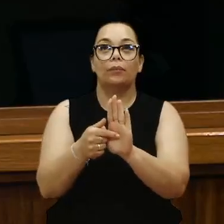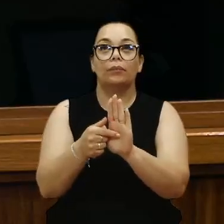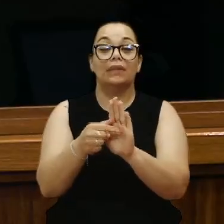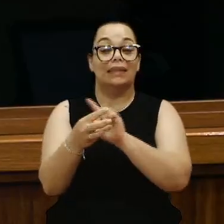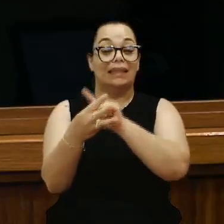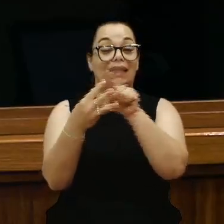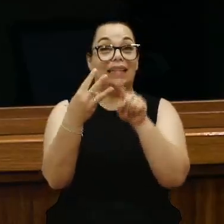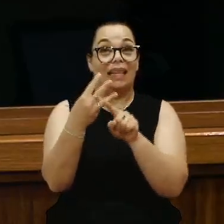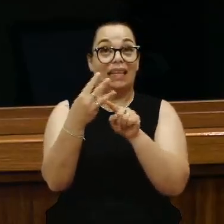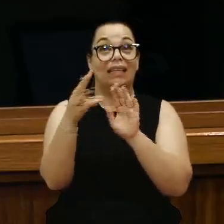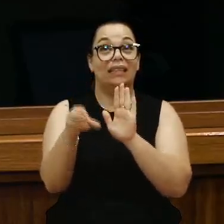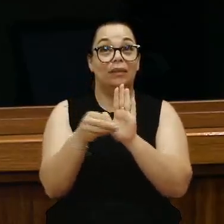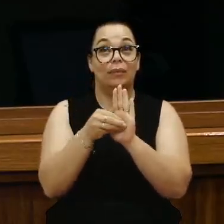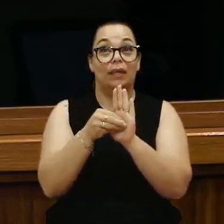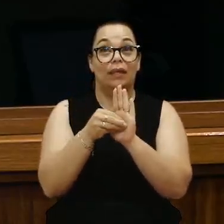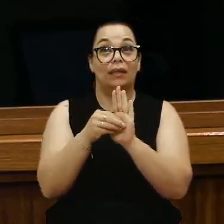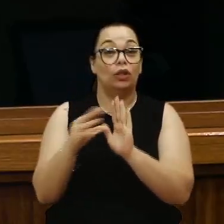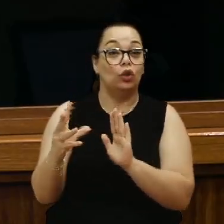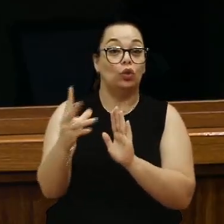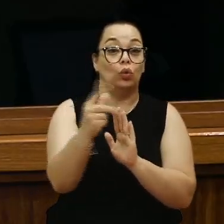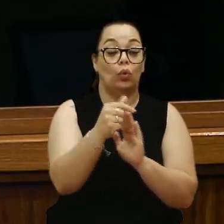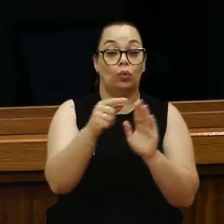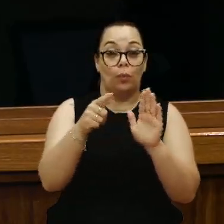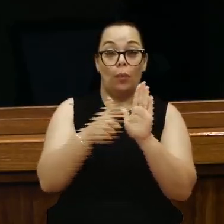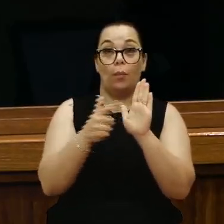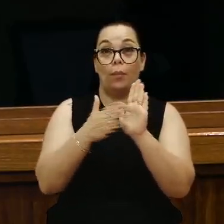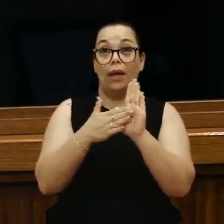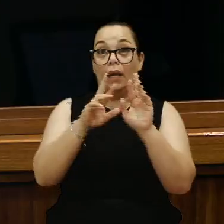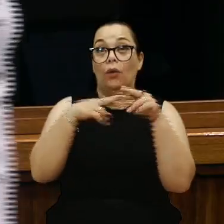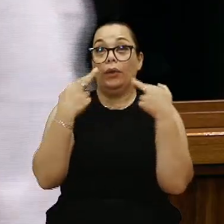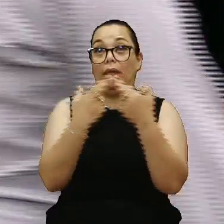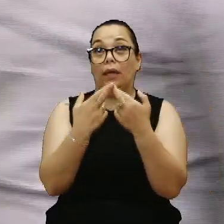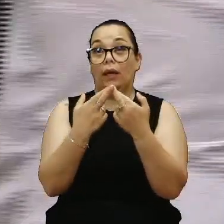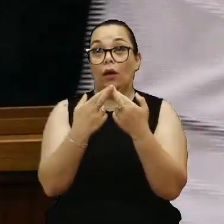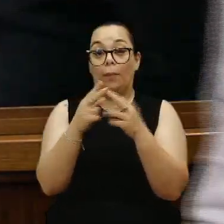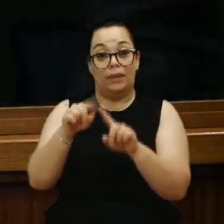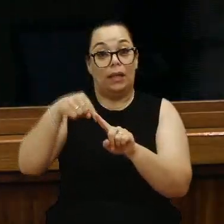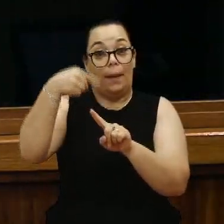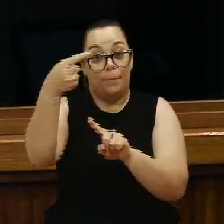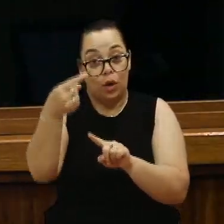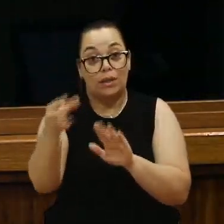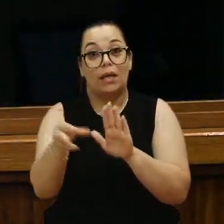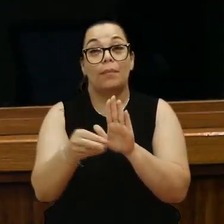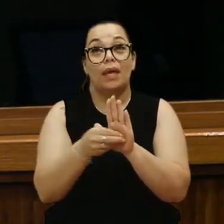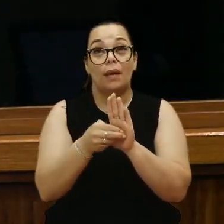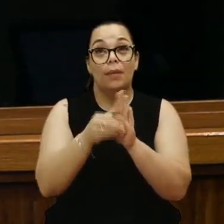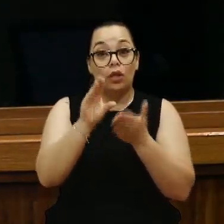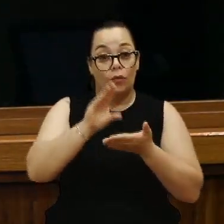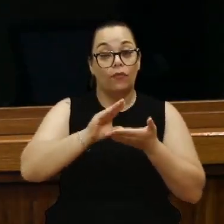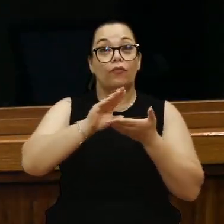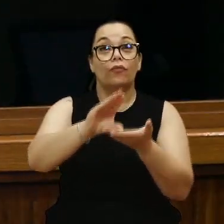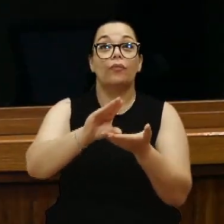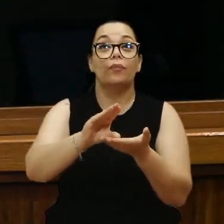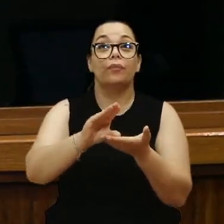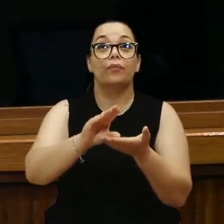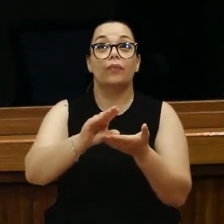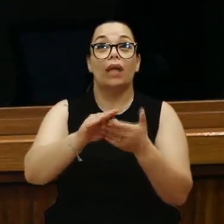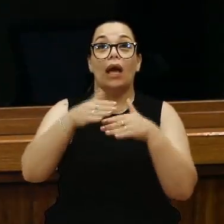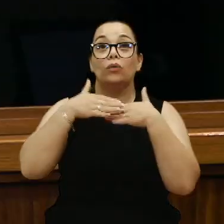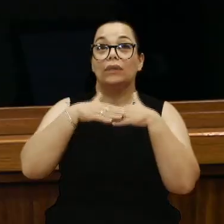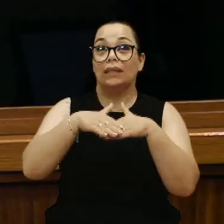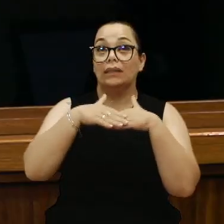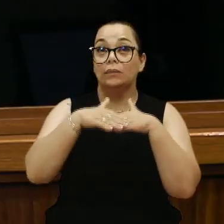3 emendas, toda essa sessão, mas tanto essa como a próxima, que será o subsídio ao